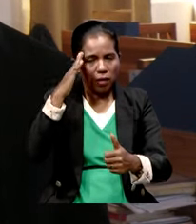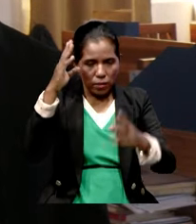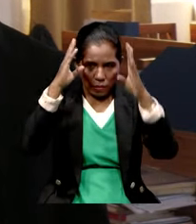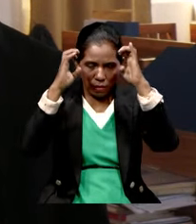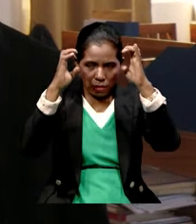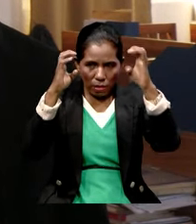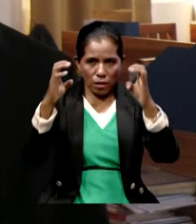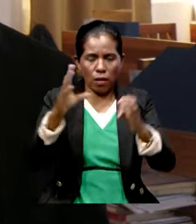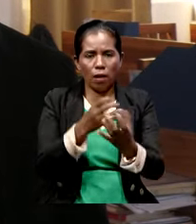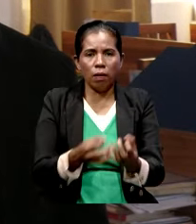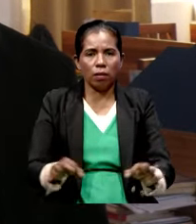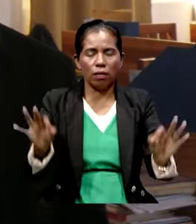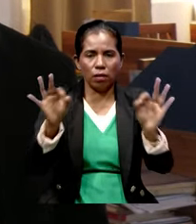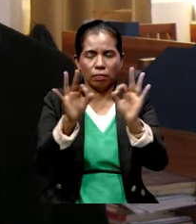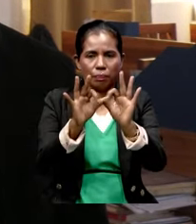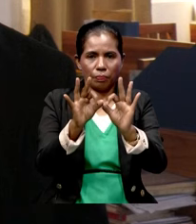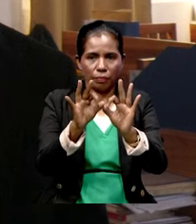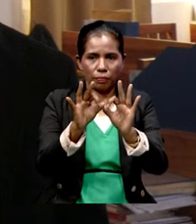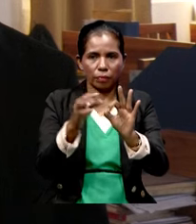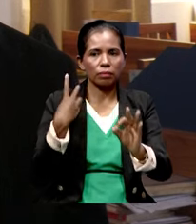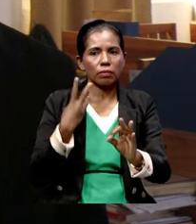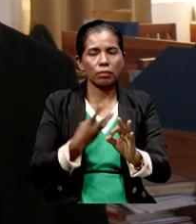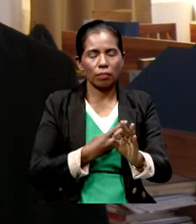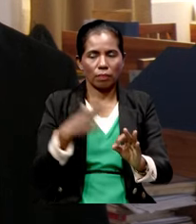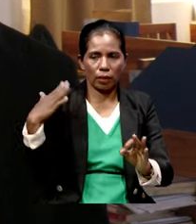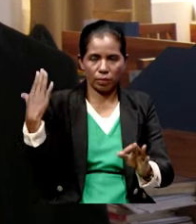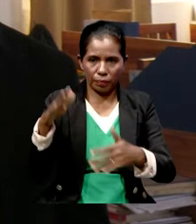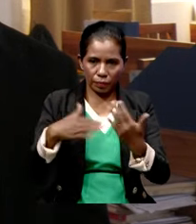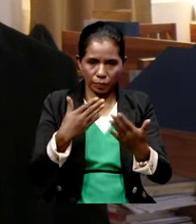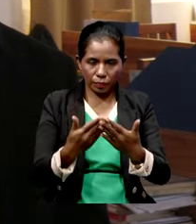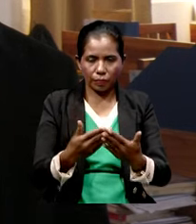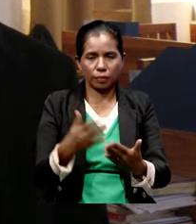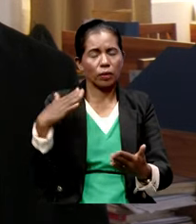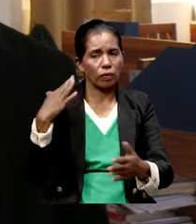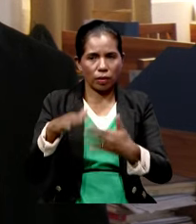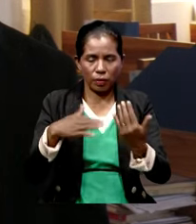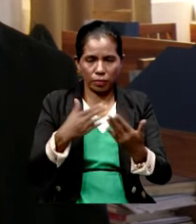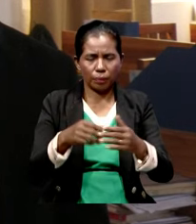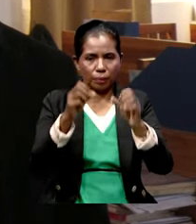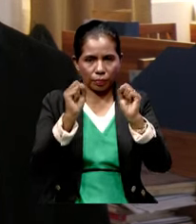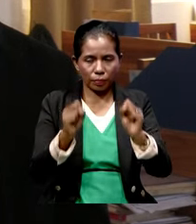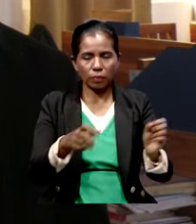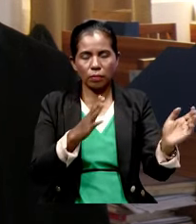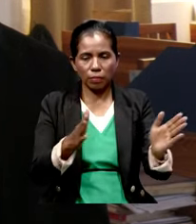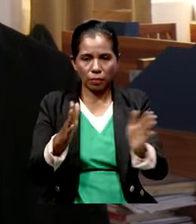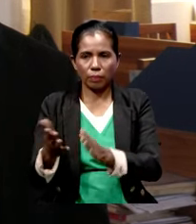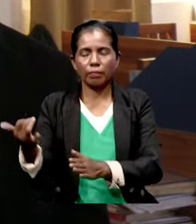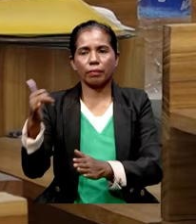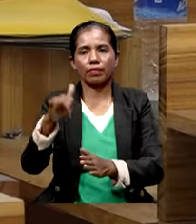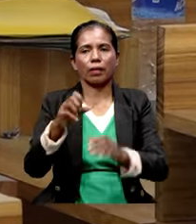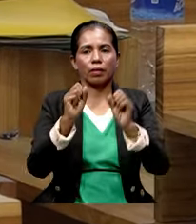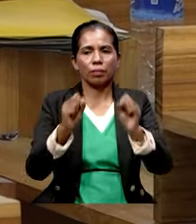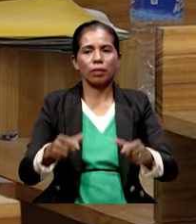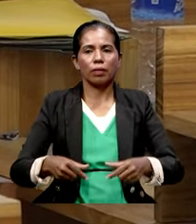educação ne muito importante va ita ne fo ensaia sira ita ne jovem sira para bele prepara sira para bele